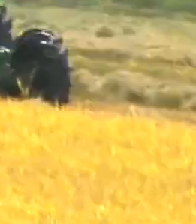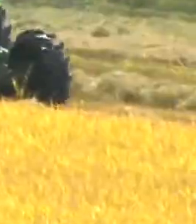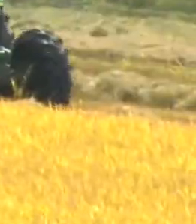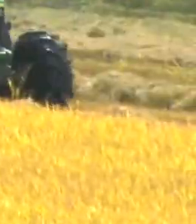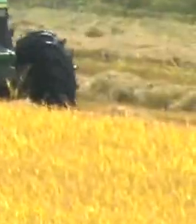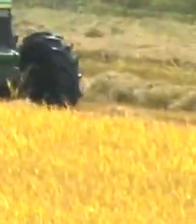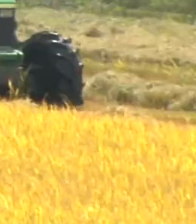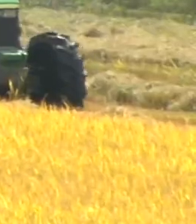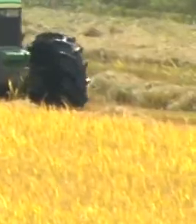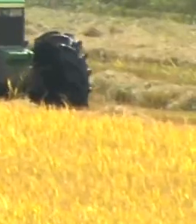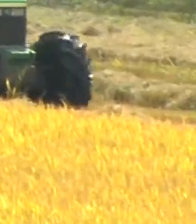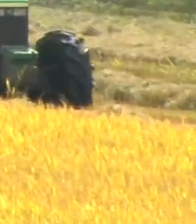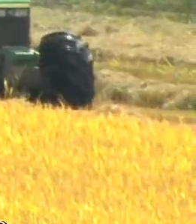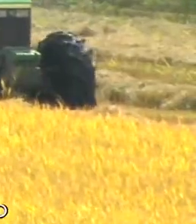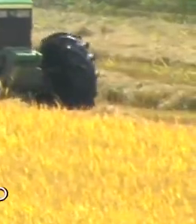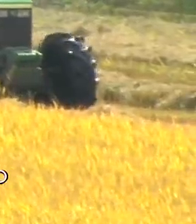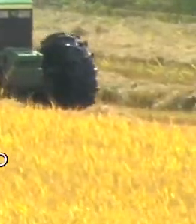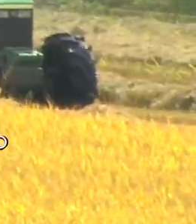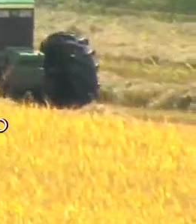Tchau,